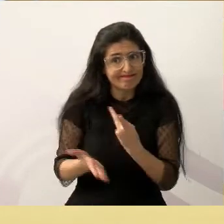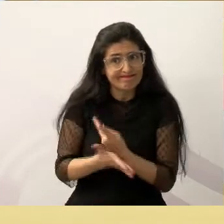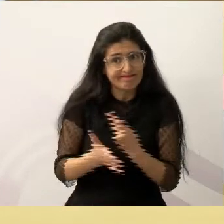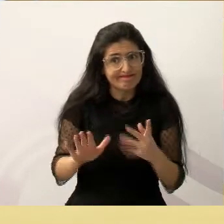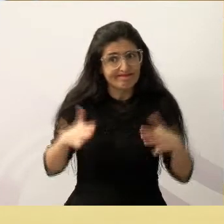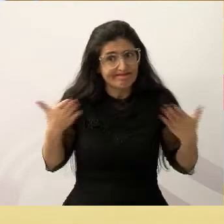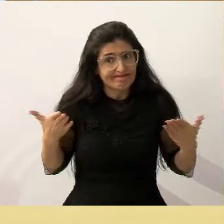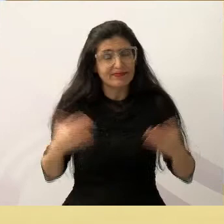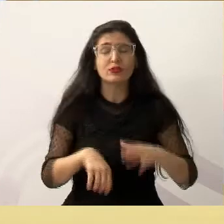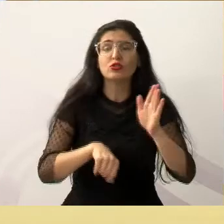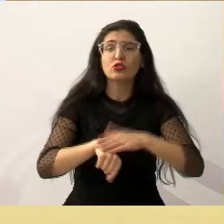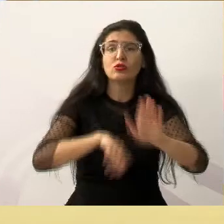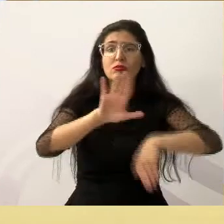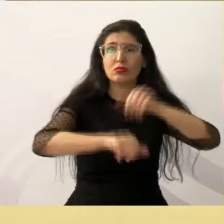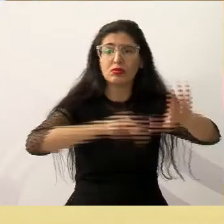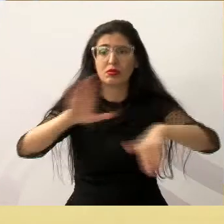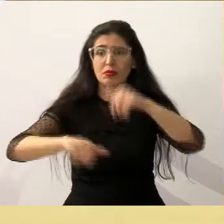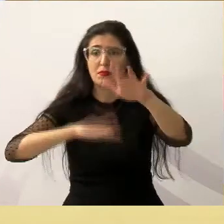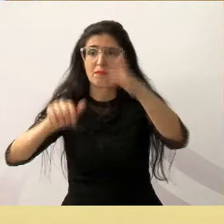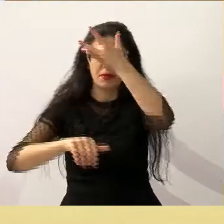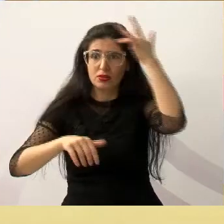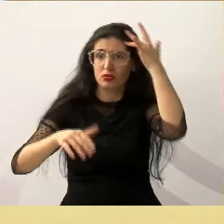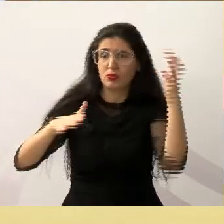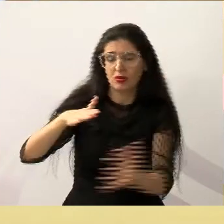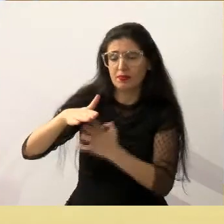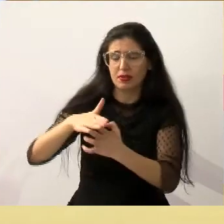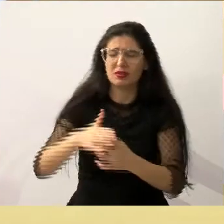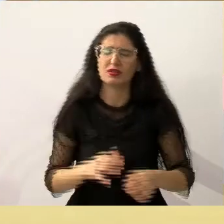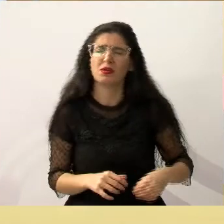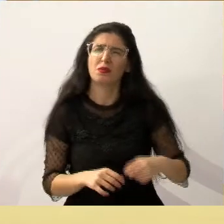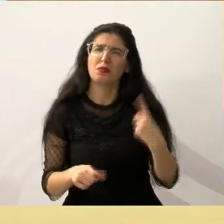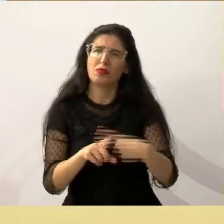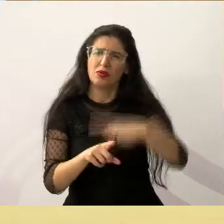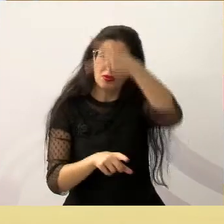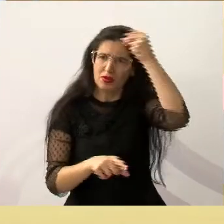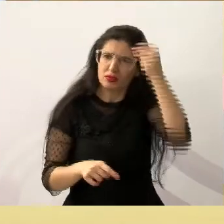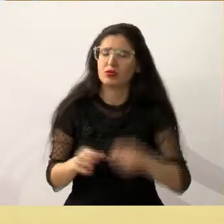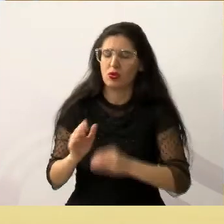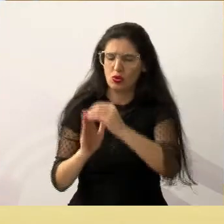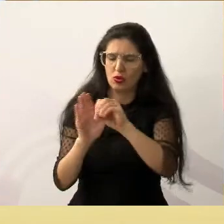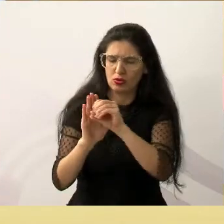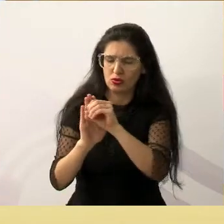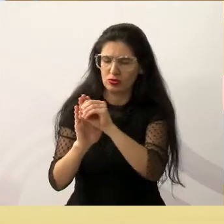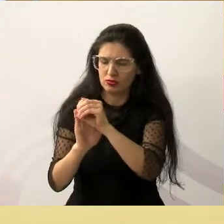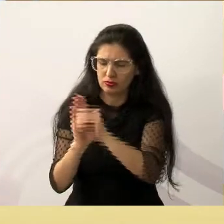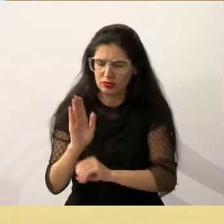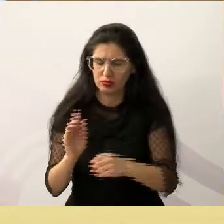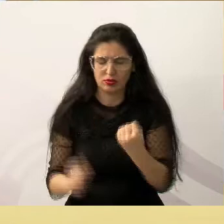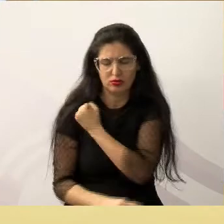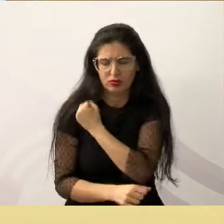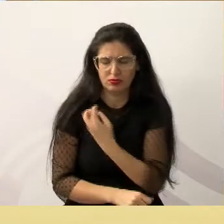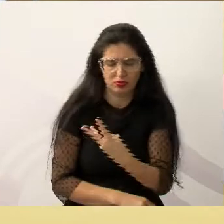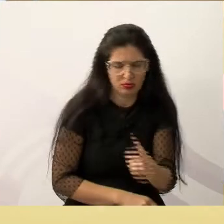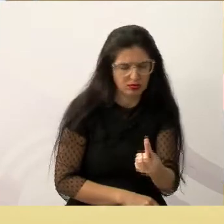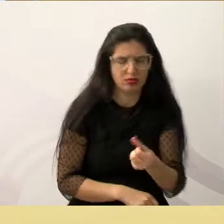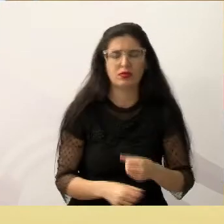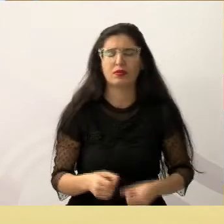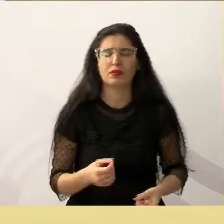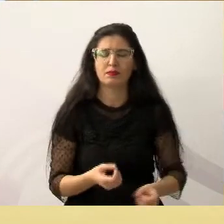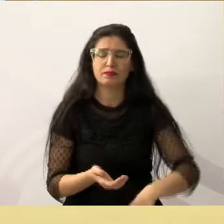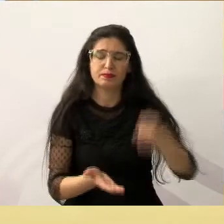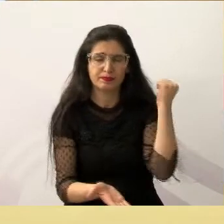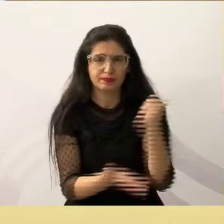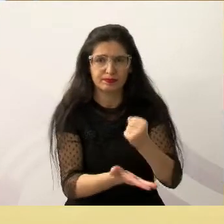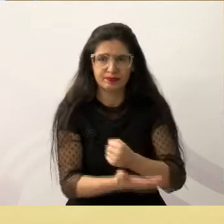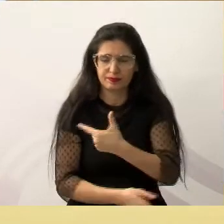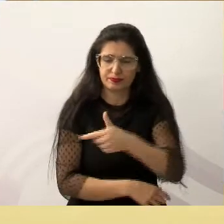empreendedores, comerciantes da cidade, e a gente fez um ofício, número 36, e foi protocolado no gabinete do prefeito no dia 27